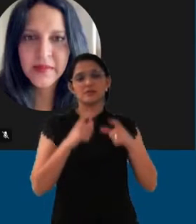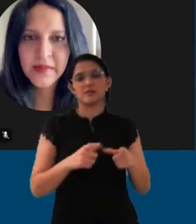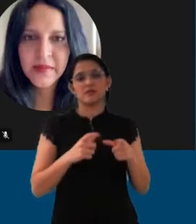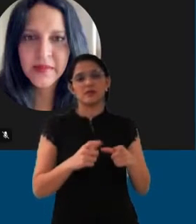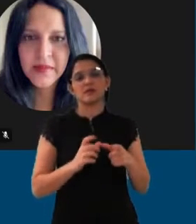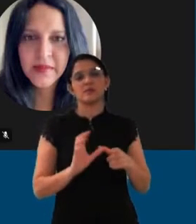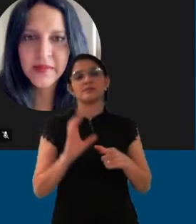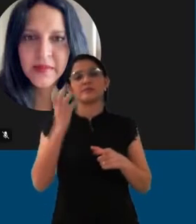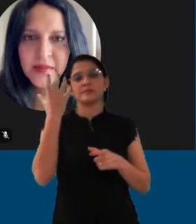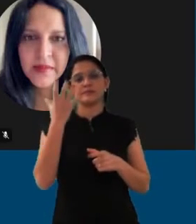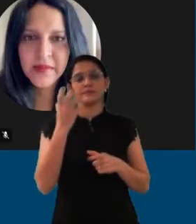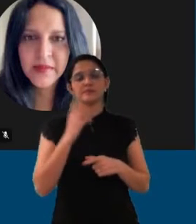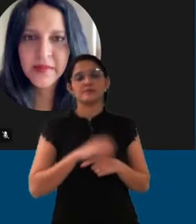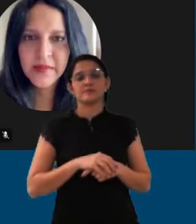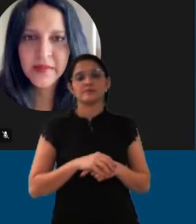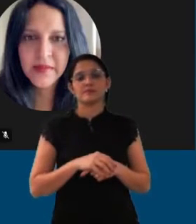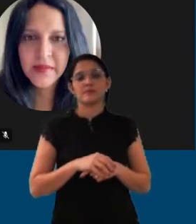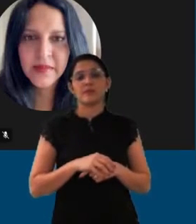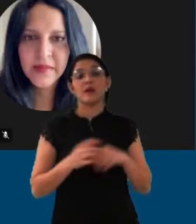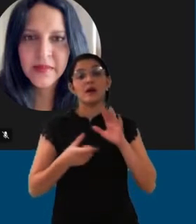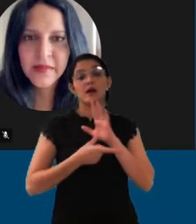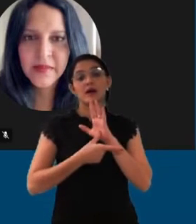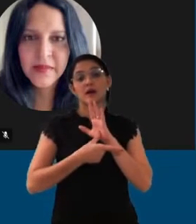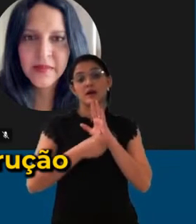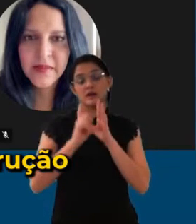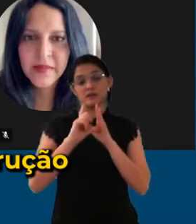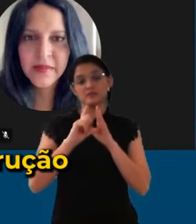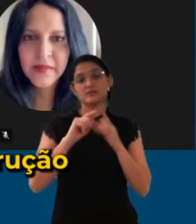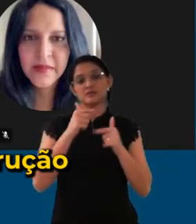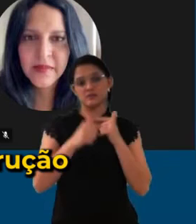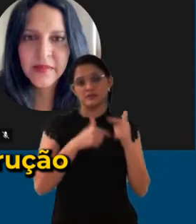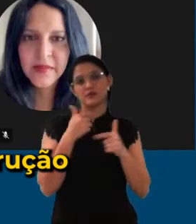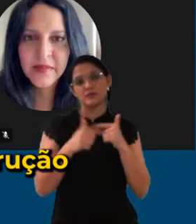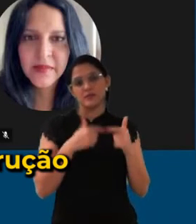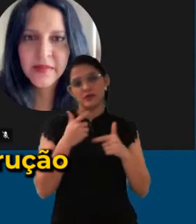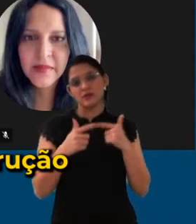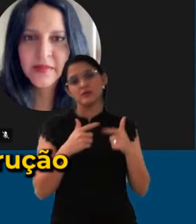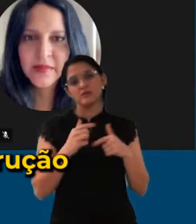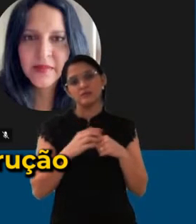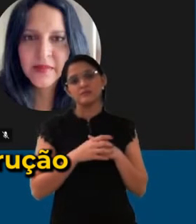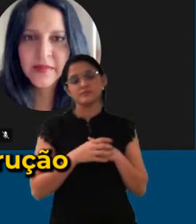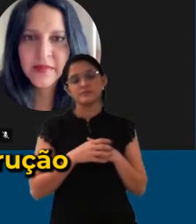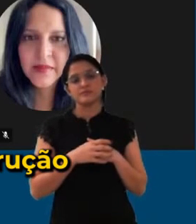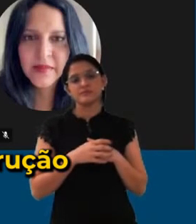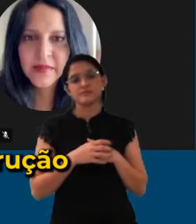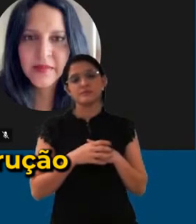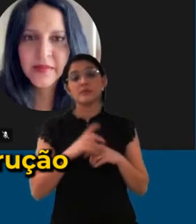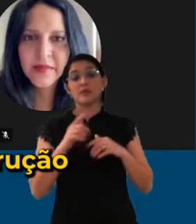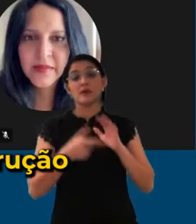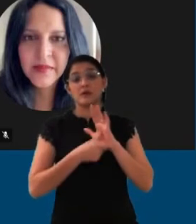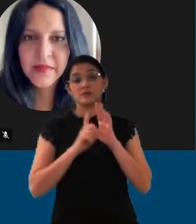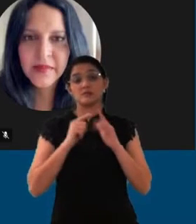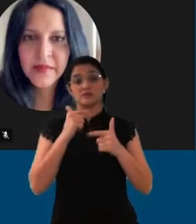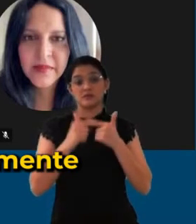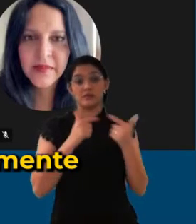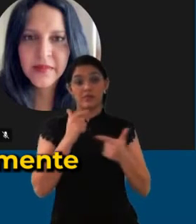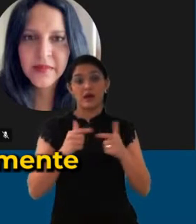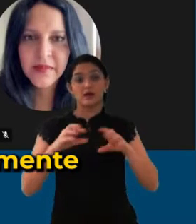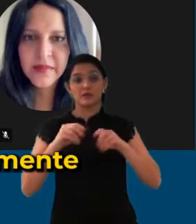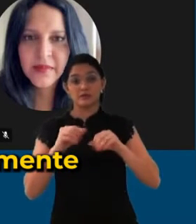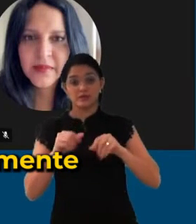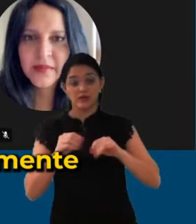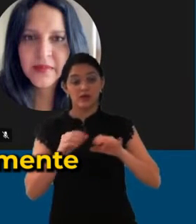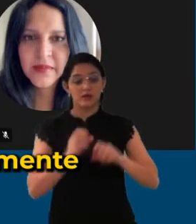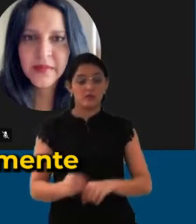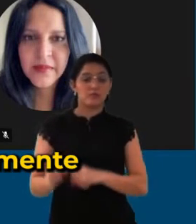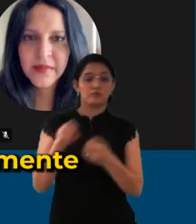AVC, como eu falei dessa questão do aterro com material de construção civil, e